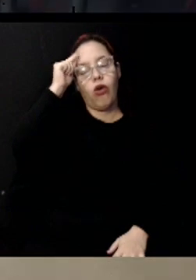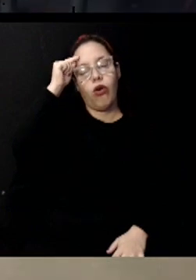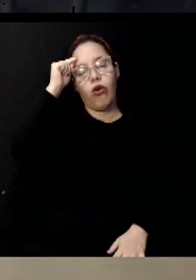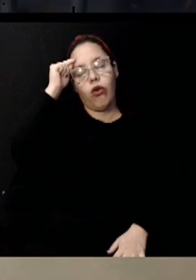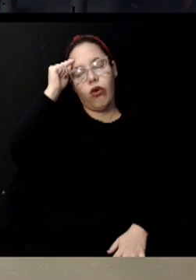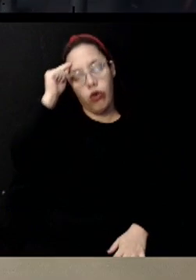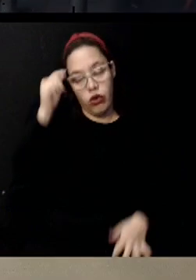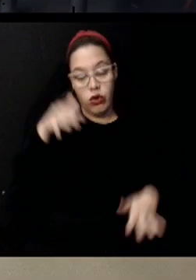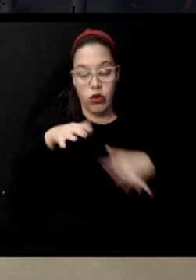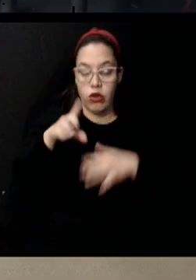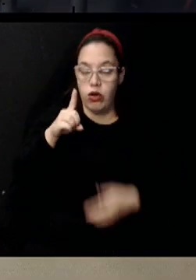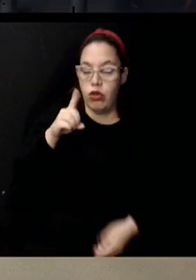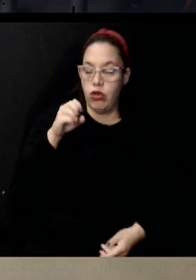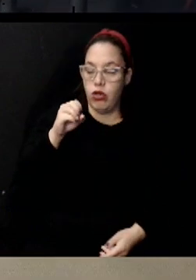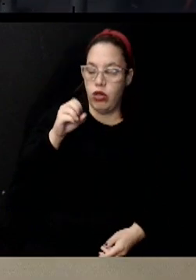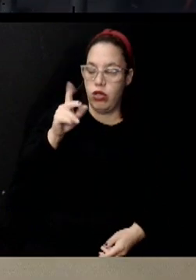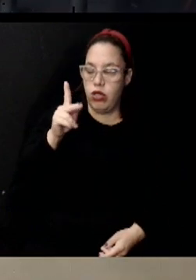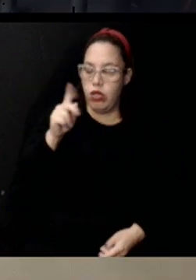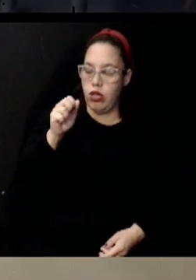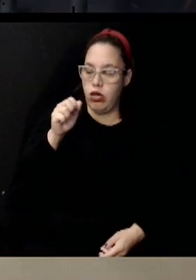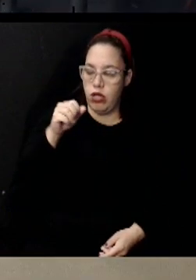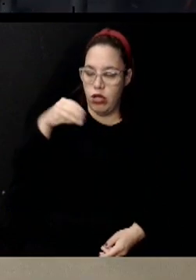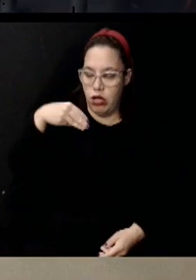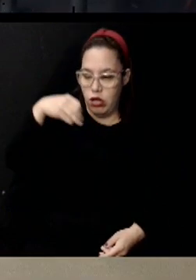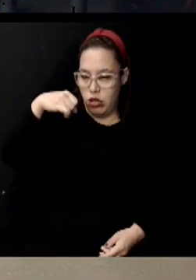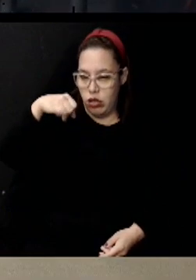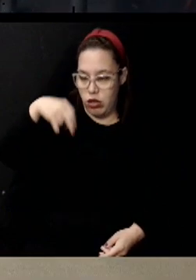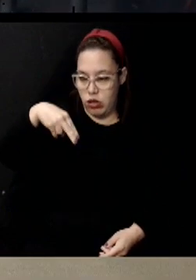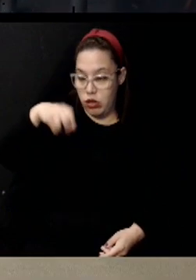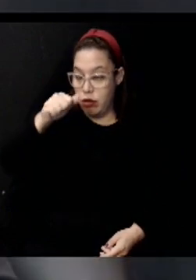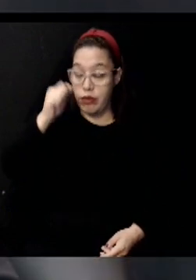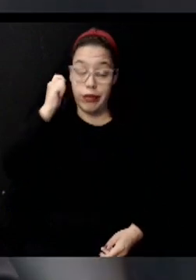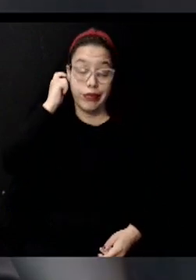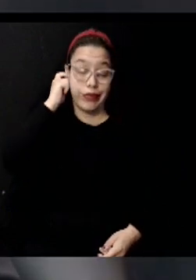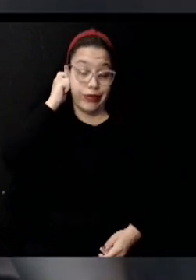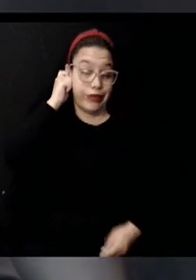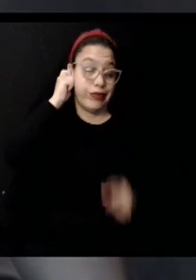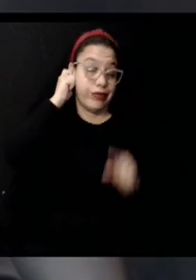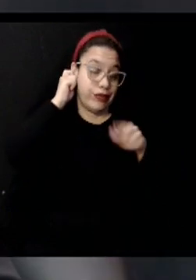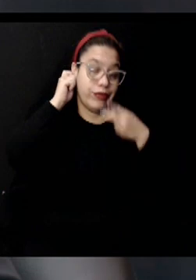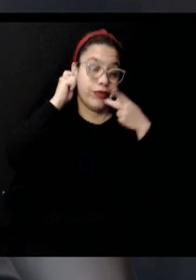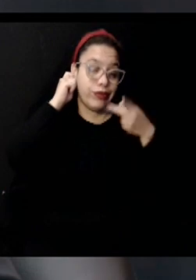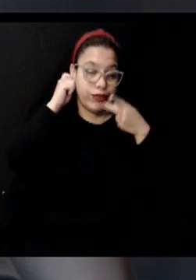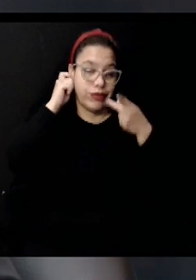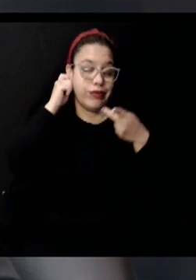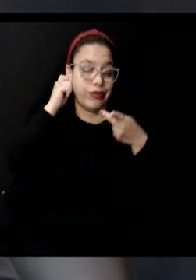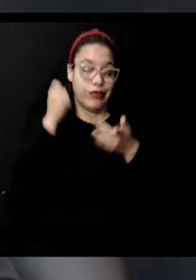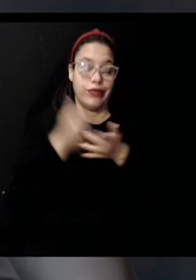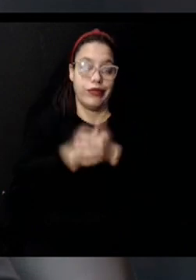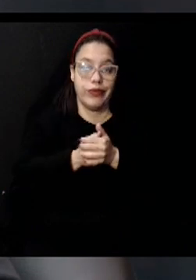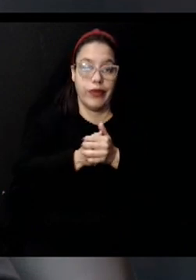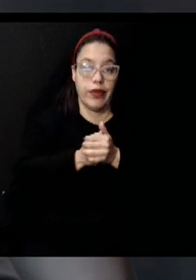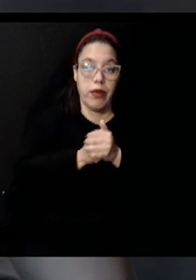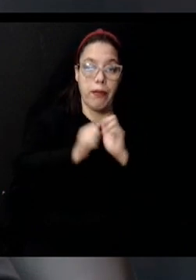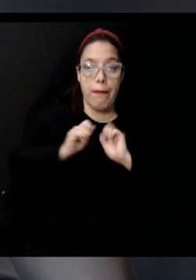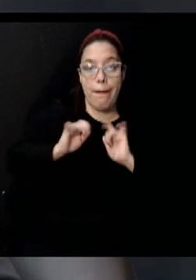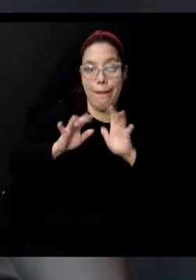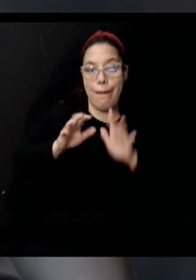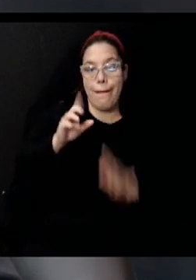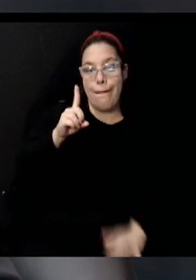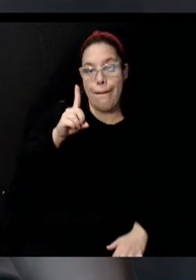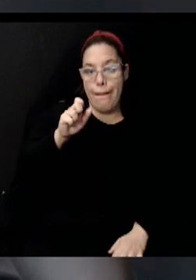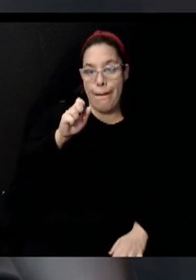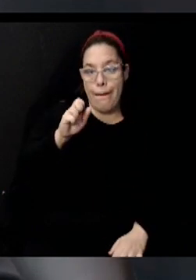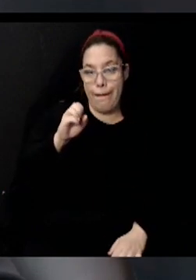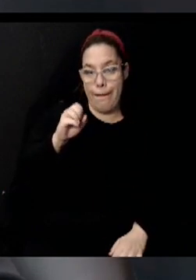dopamina que está lá, né, você falou, o cérebro eliminou a dopamina Alivia, da né. alivia, É, aí a